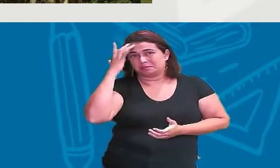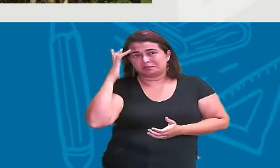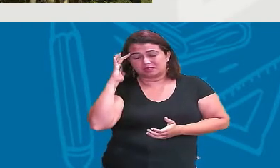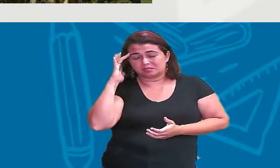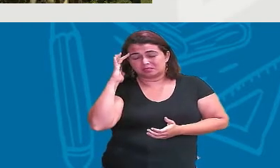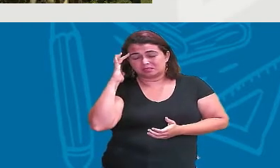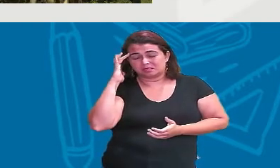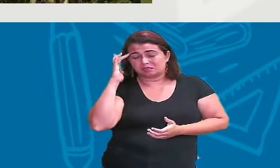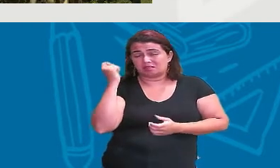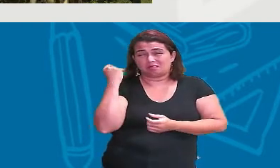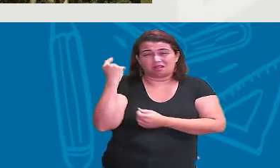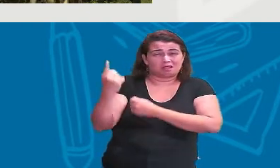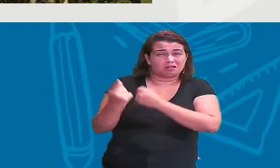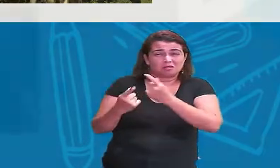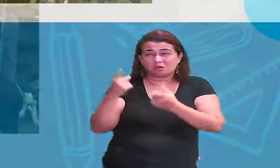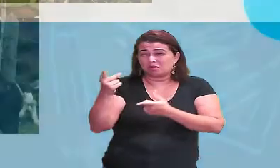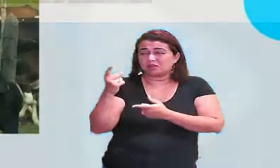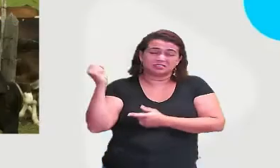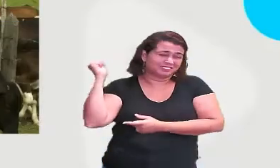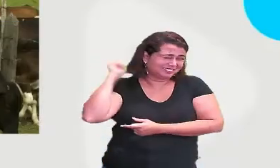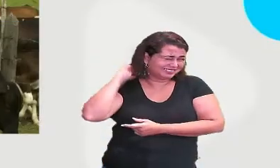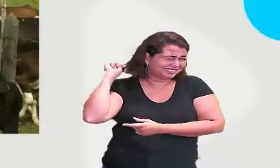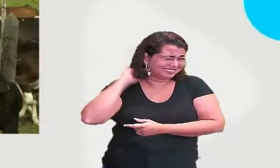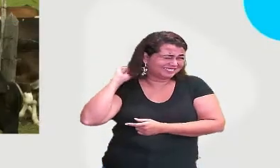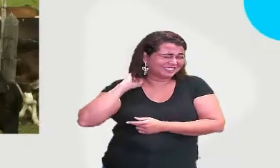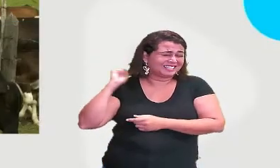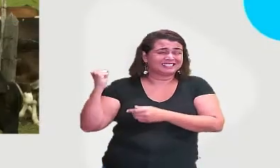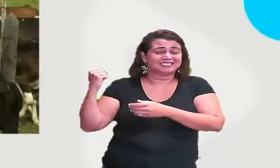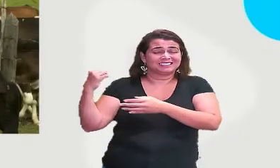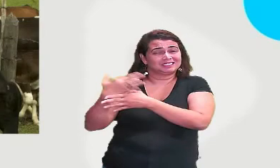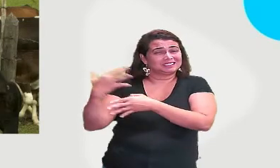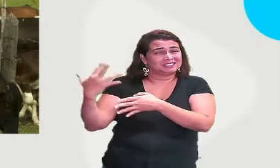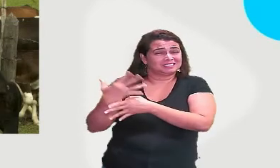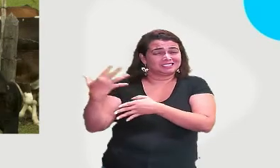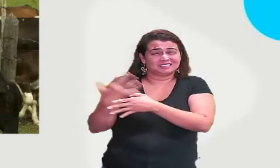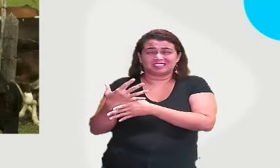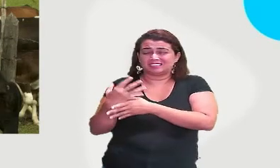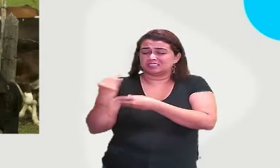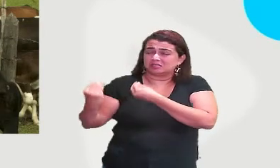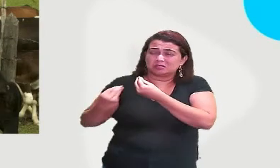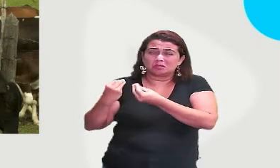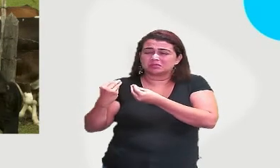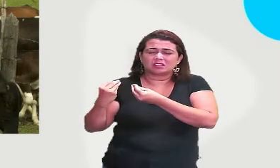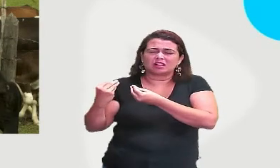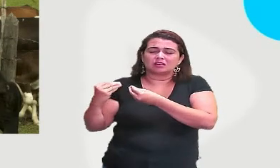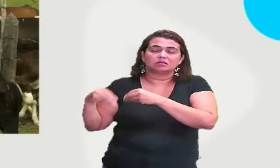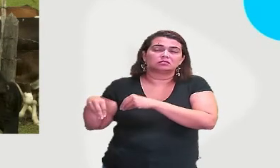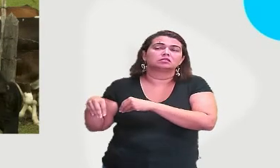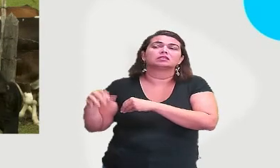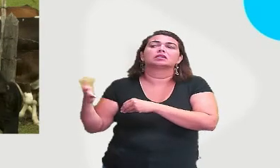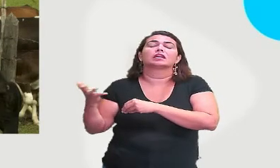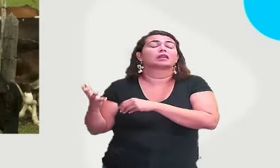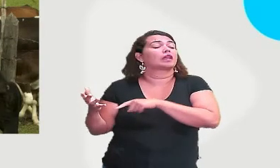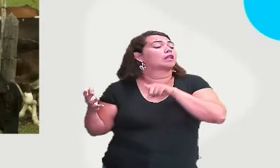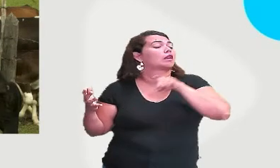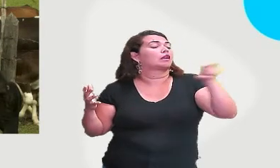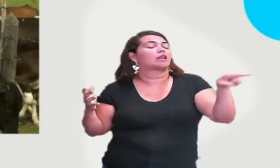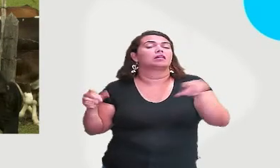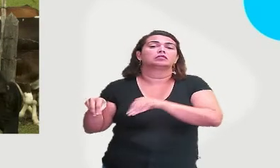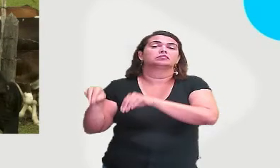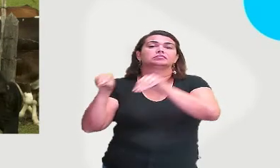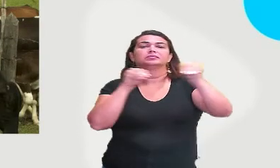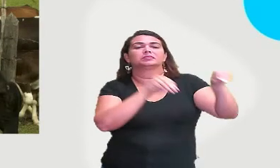rotina estressante da zona urbana e encontram na zona rural uma forma de descanso. Porque você está ali